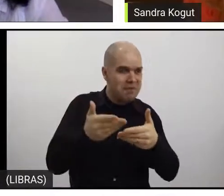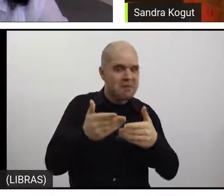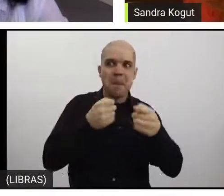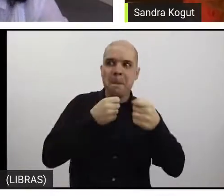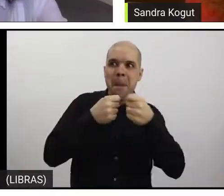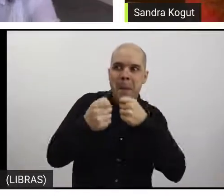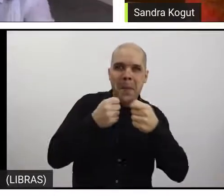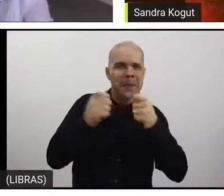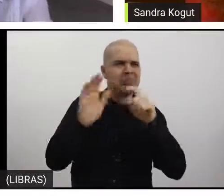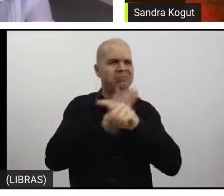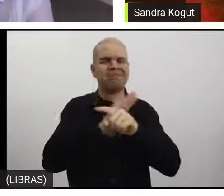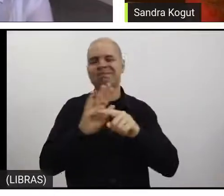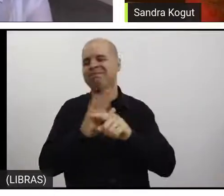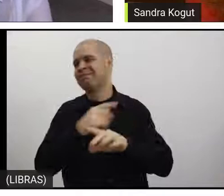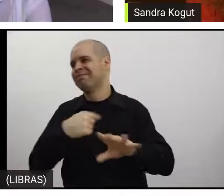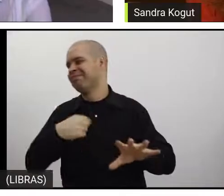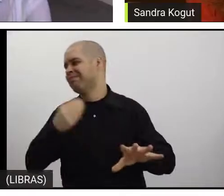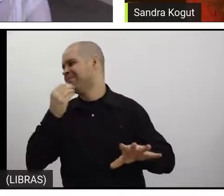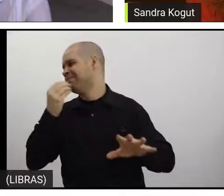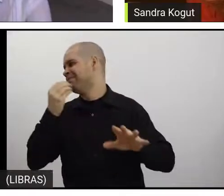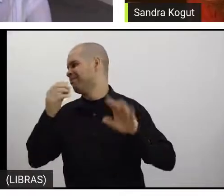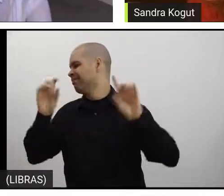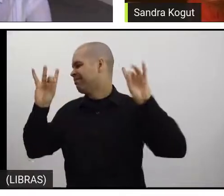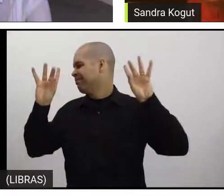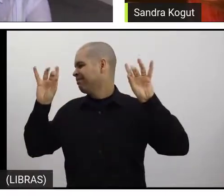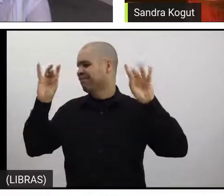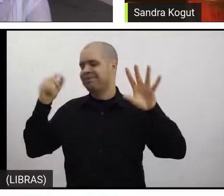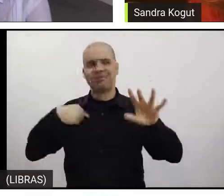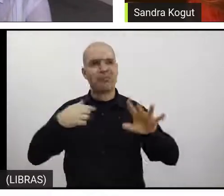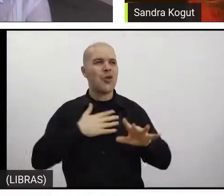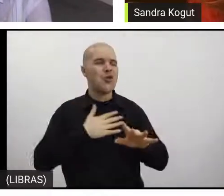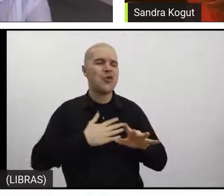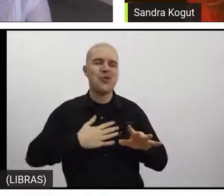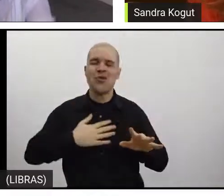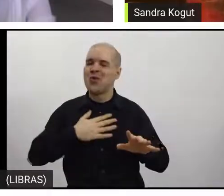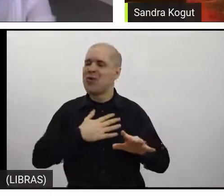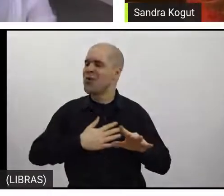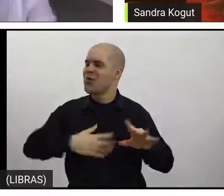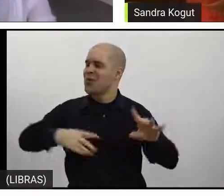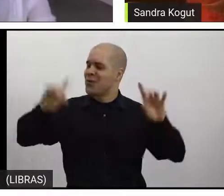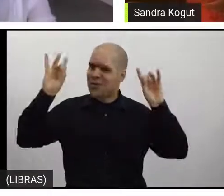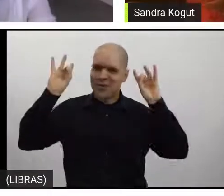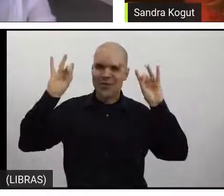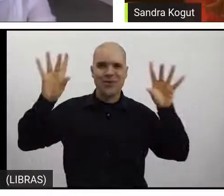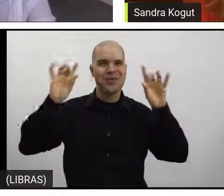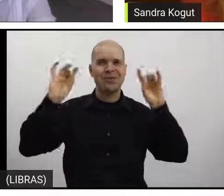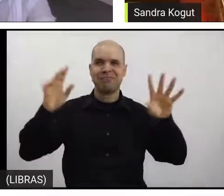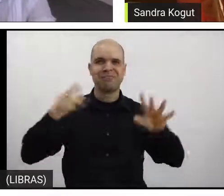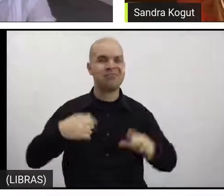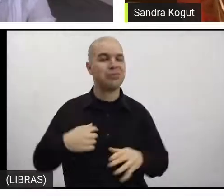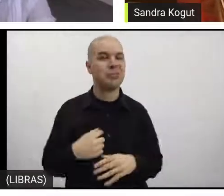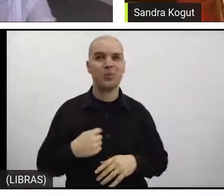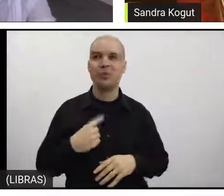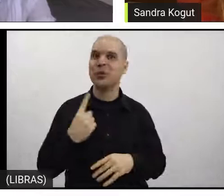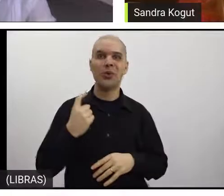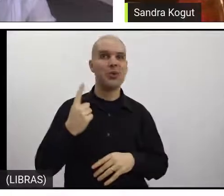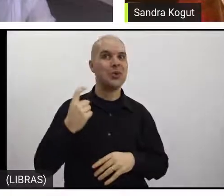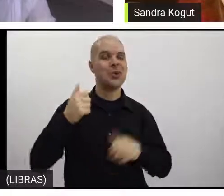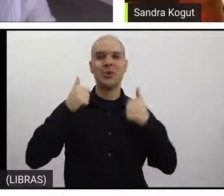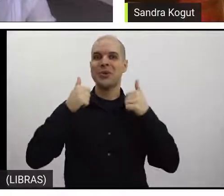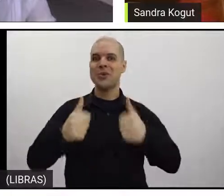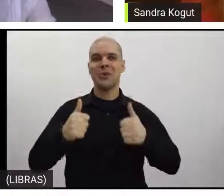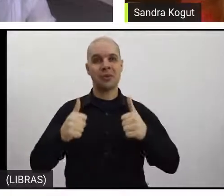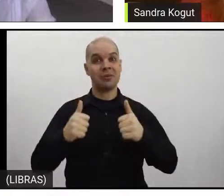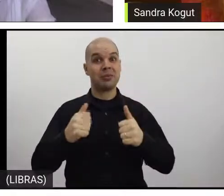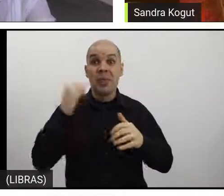foi uma oportunidade assim incrível, única. E é legal, acho que é importante mesmo a gente olhar para esse momento